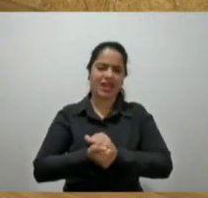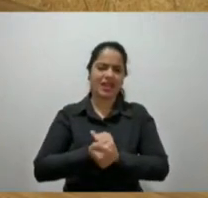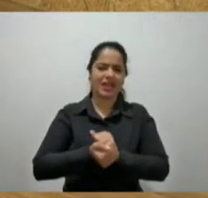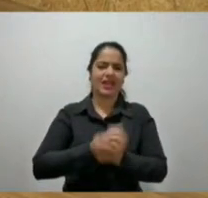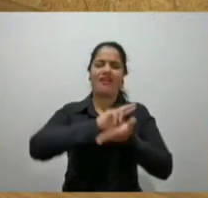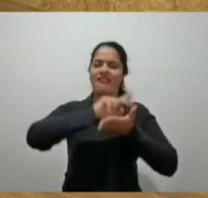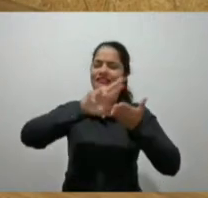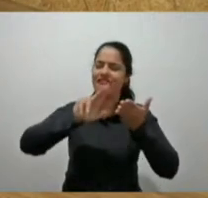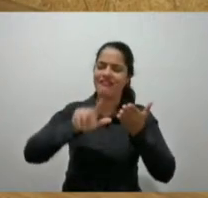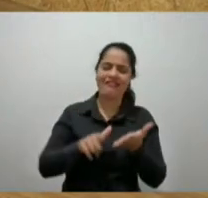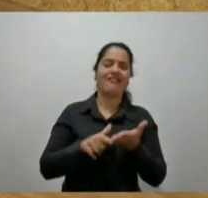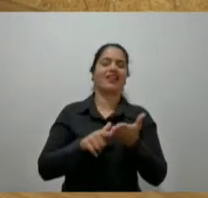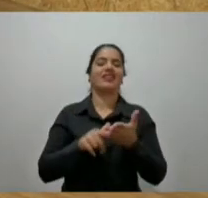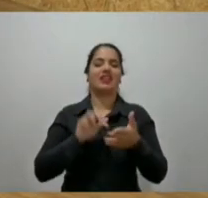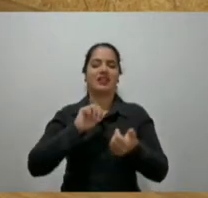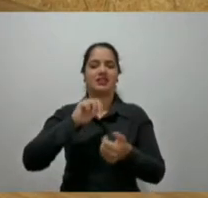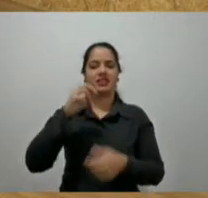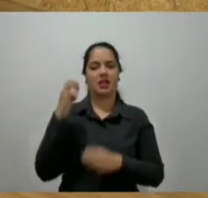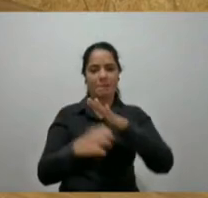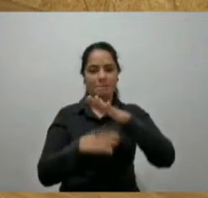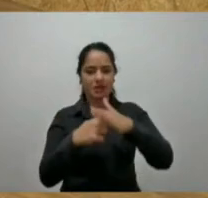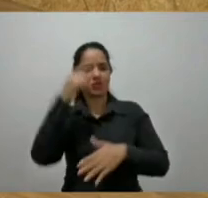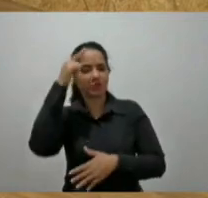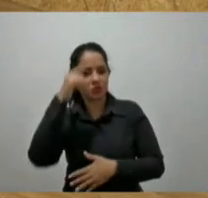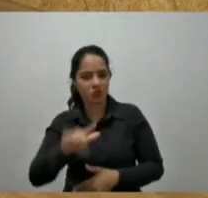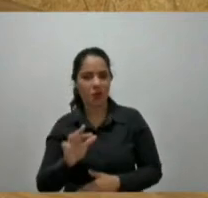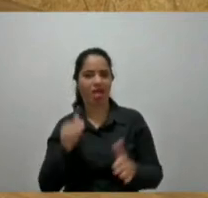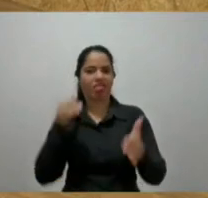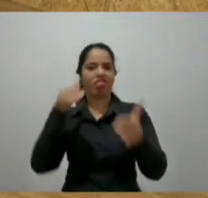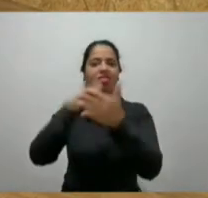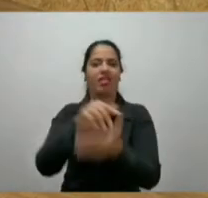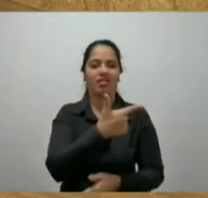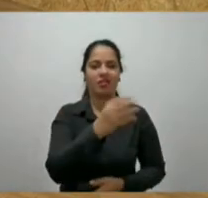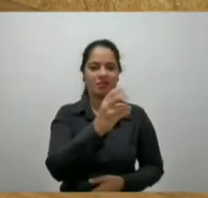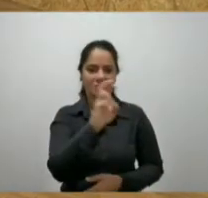2050. Muito obrigado a todos. E